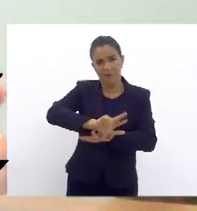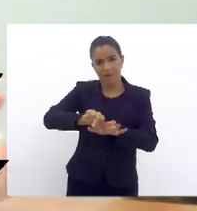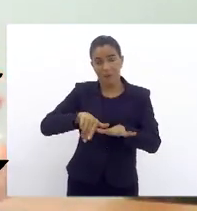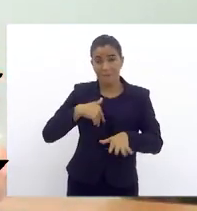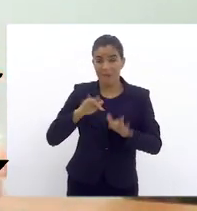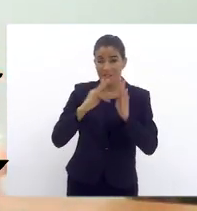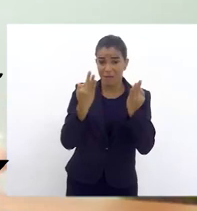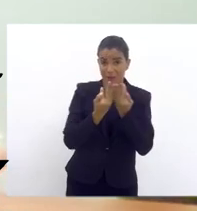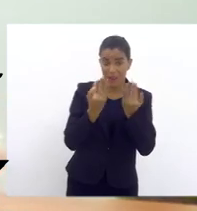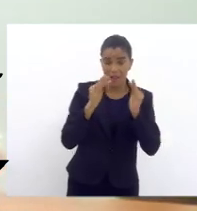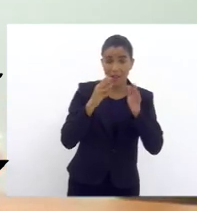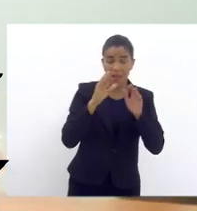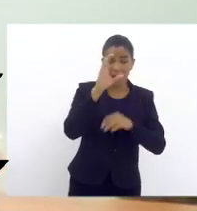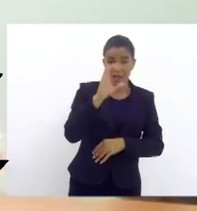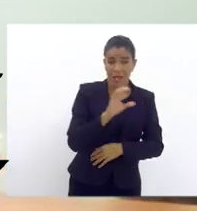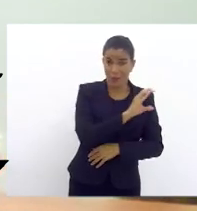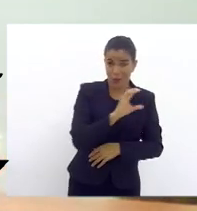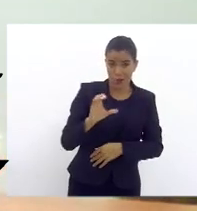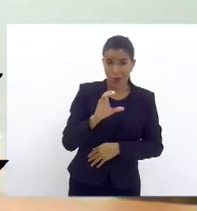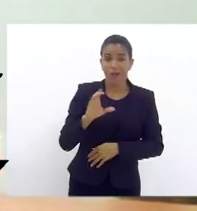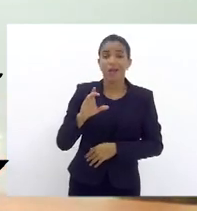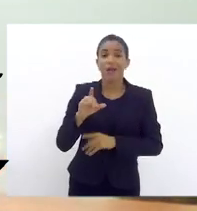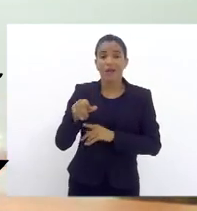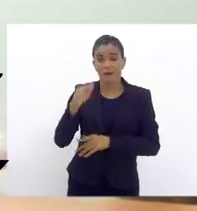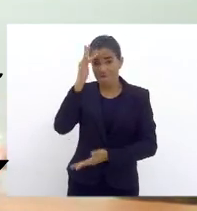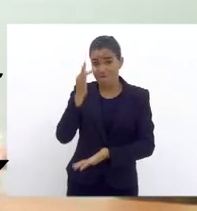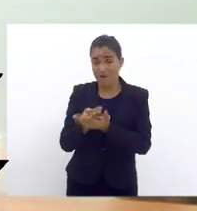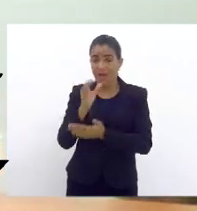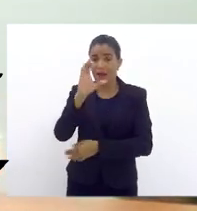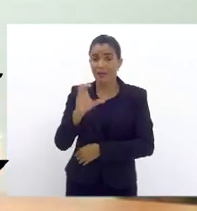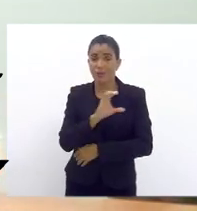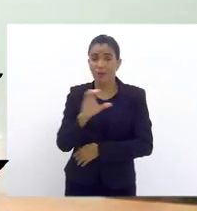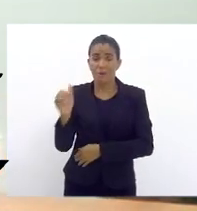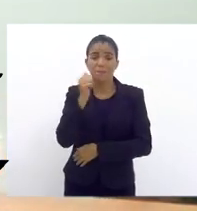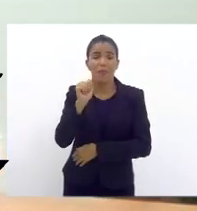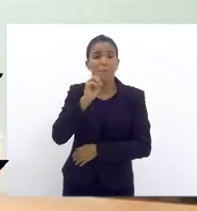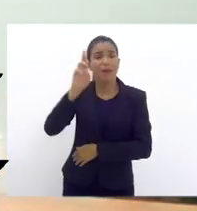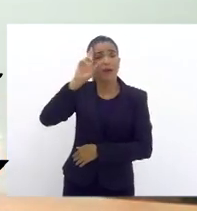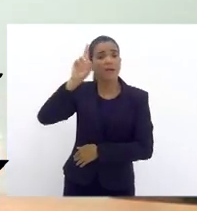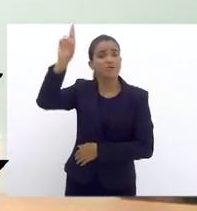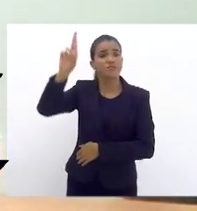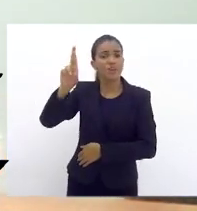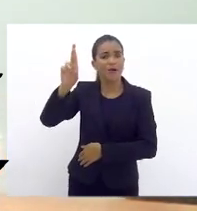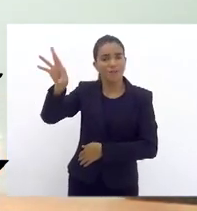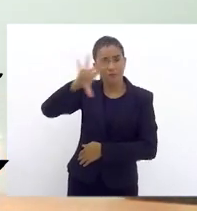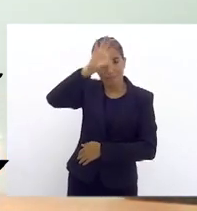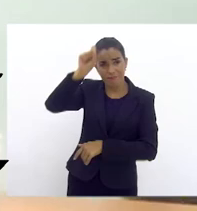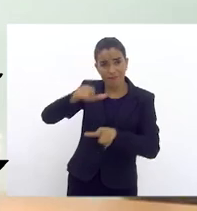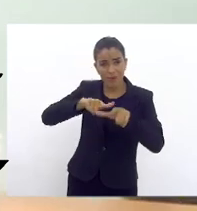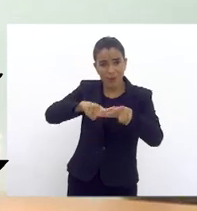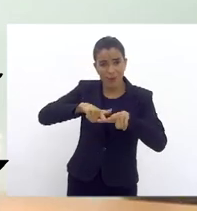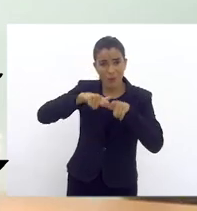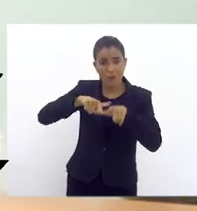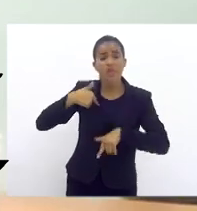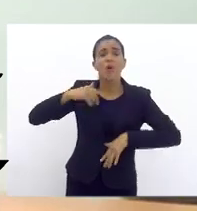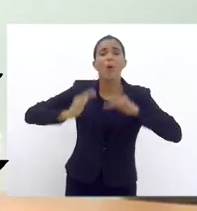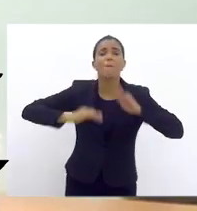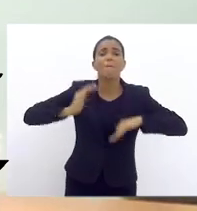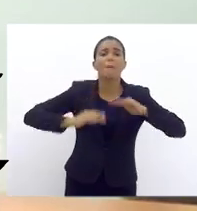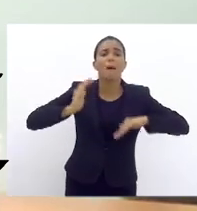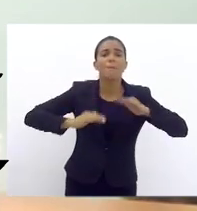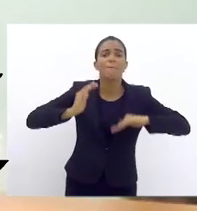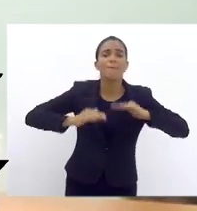católica confessa católica mas minha mãe era uma chefe de terreiro de umbanda e eu era Ogan que